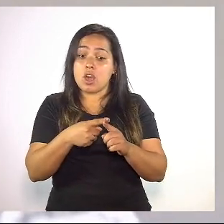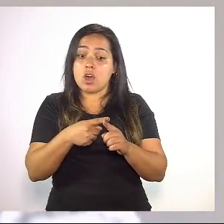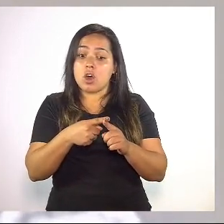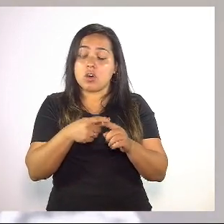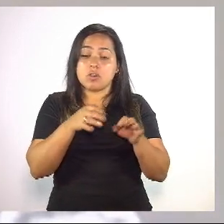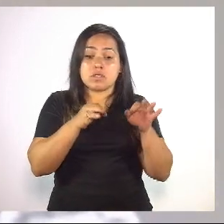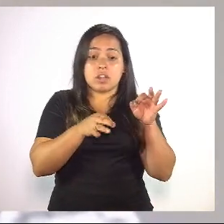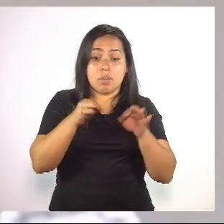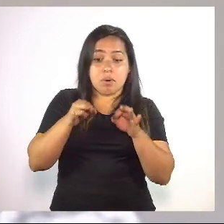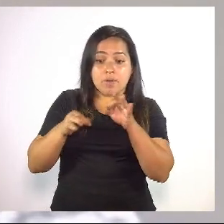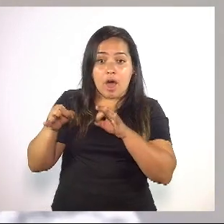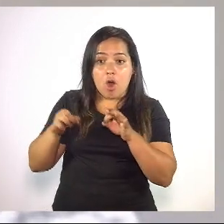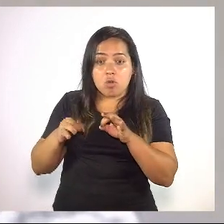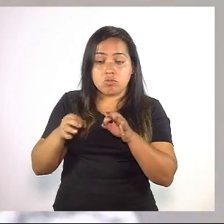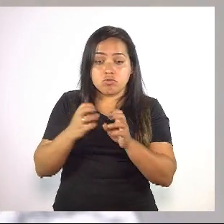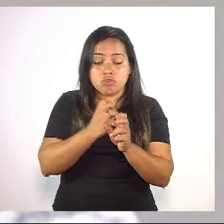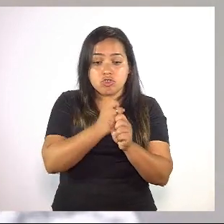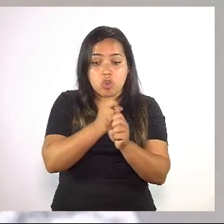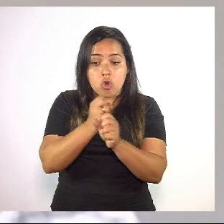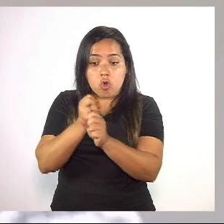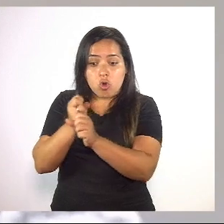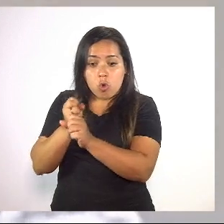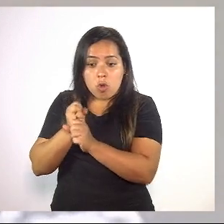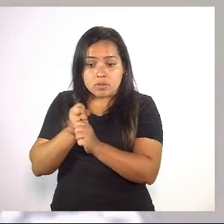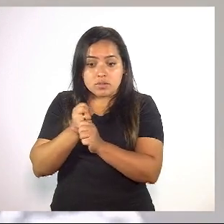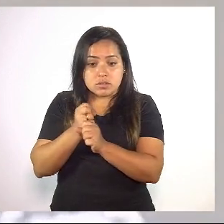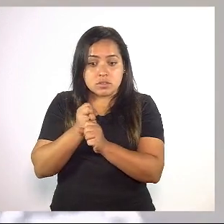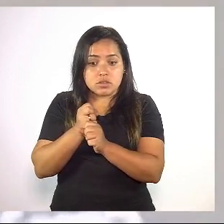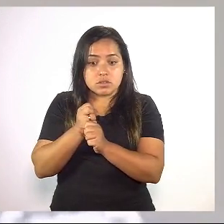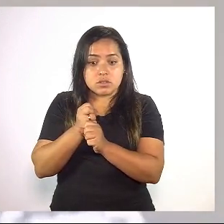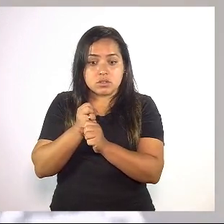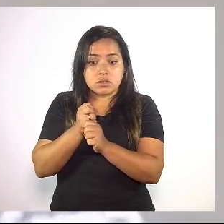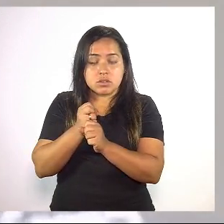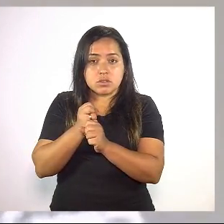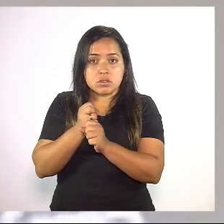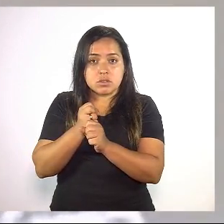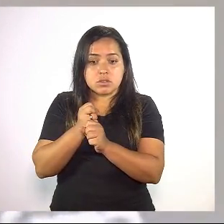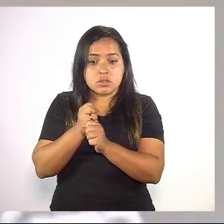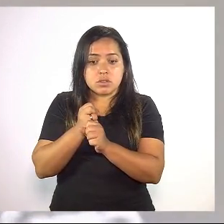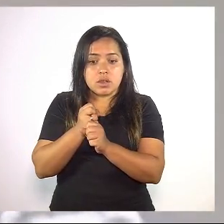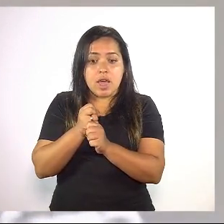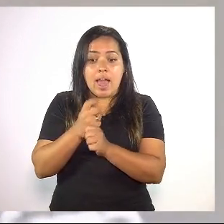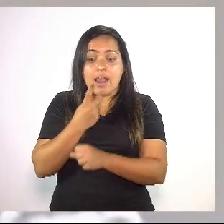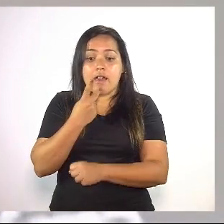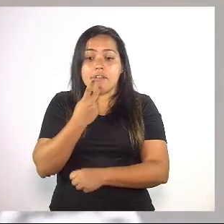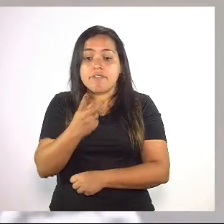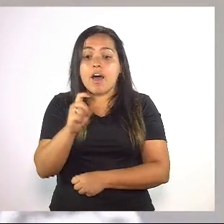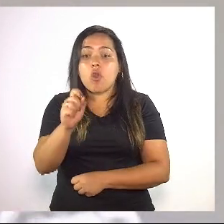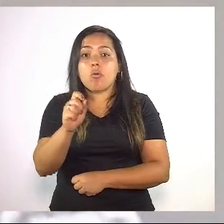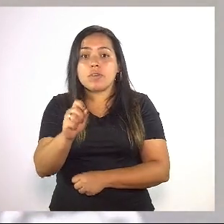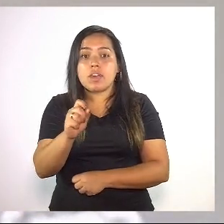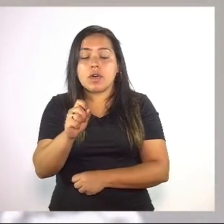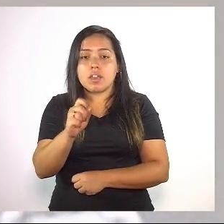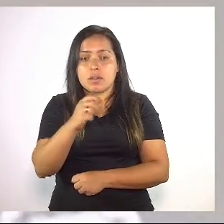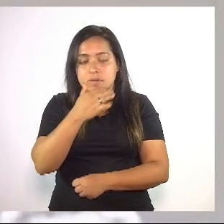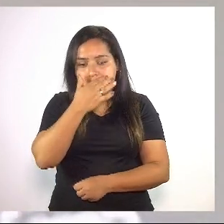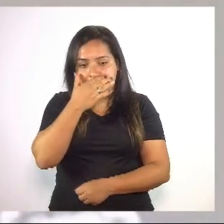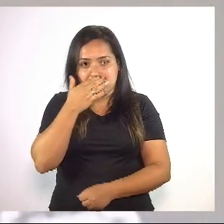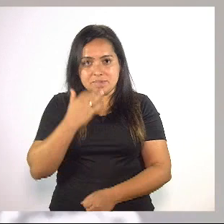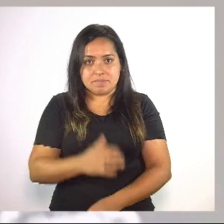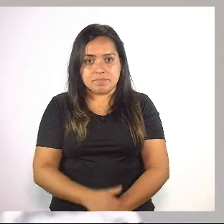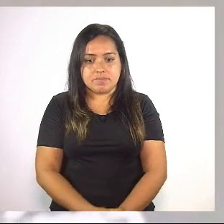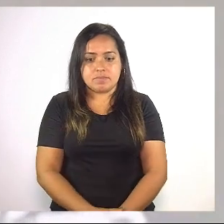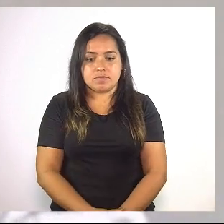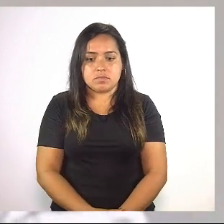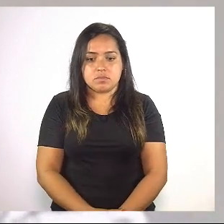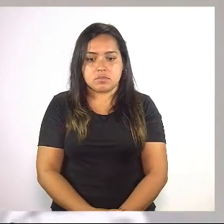apontamento de irregularidade... Brasil, ela é o quê? Ele diz o seguinte... Alô? Ele pega uma